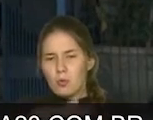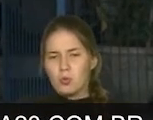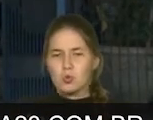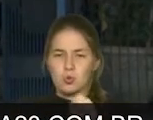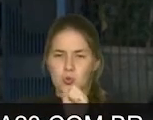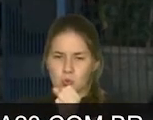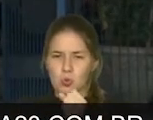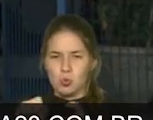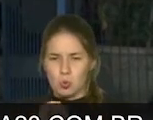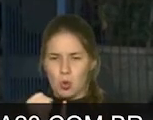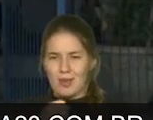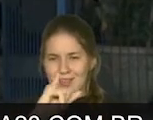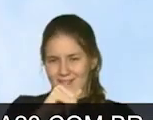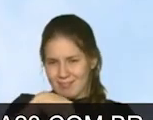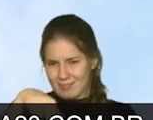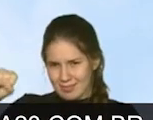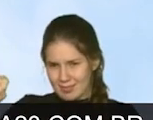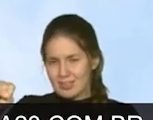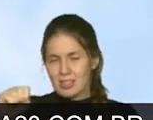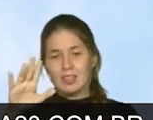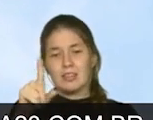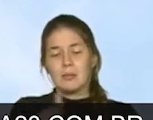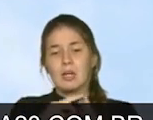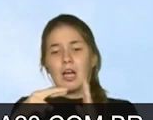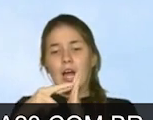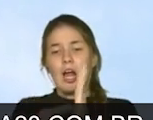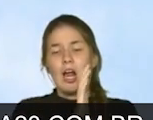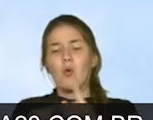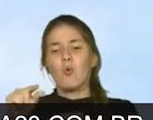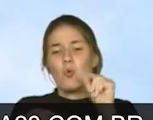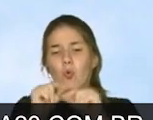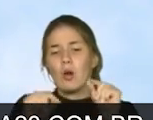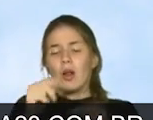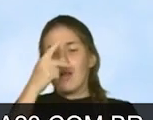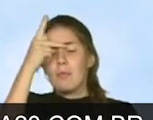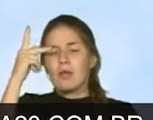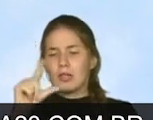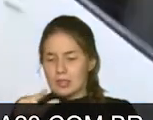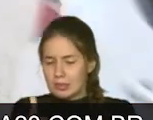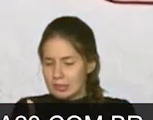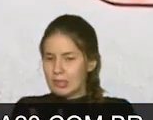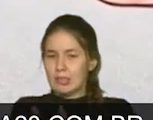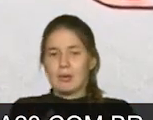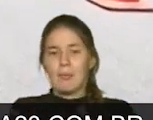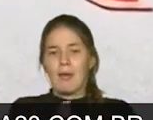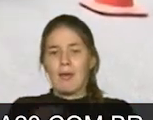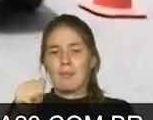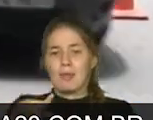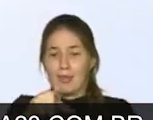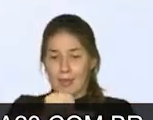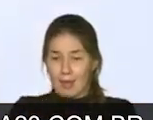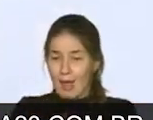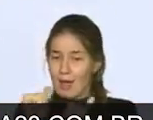Seguro Social, o INSS, e também uma regra de transição para quem estava perto de se aposentar. Esse período de